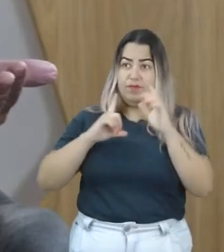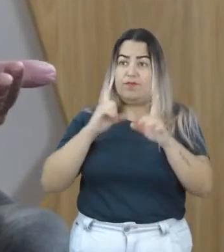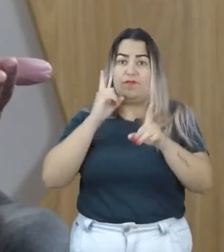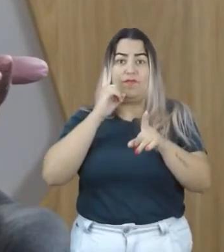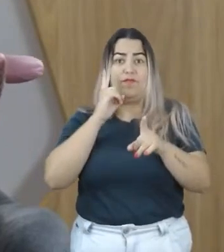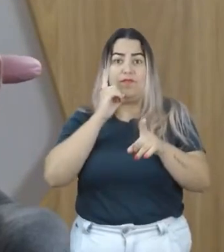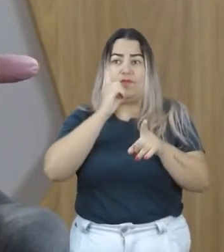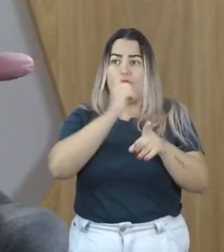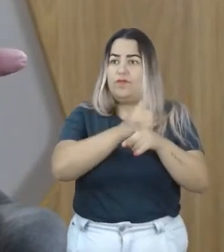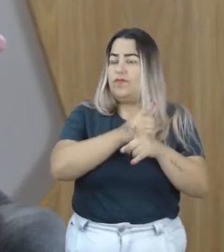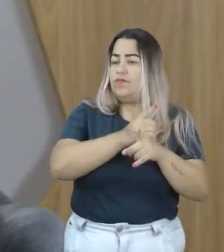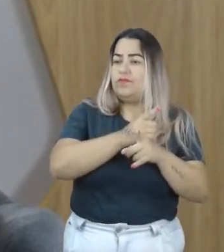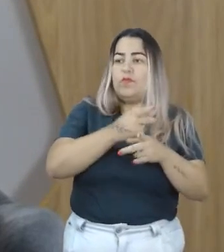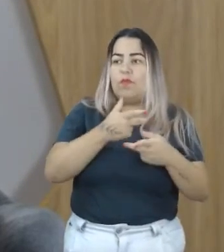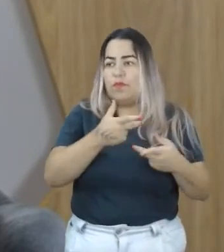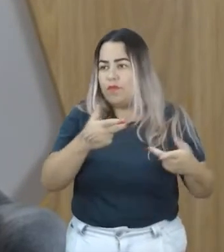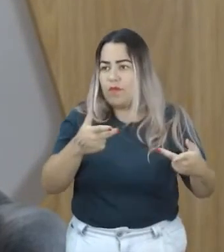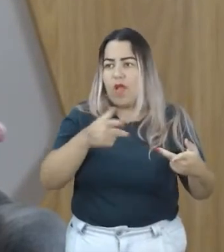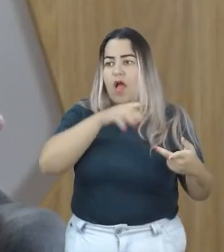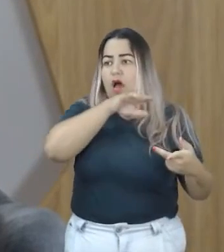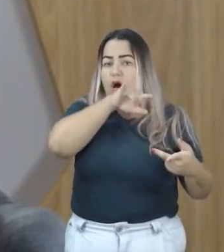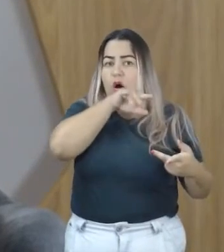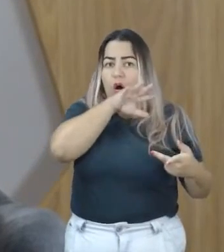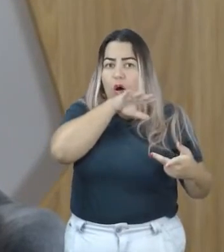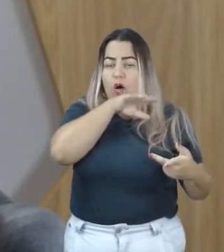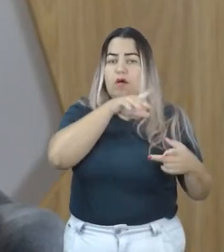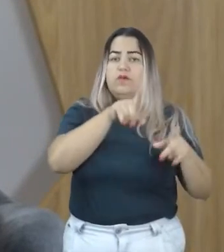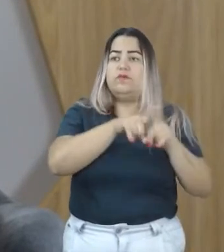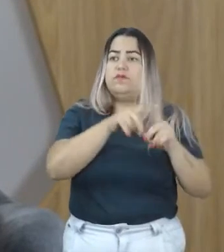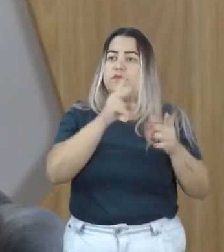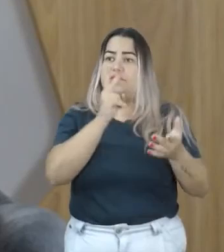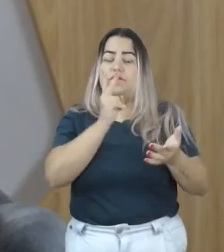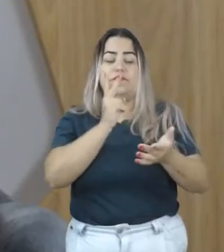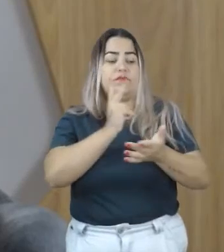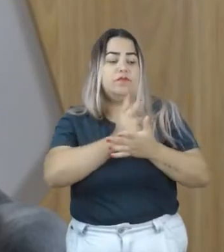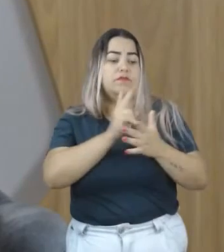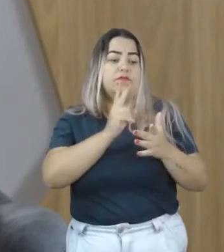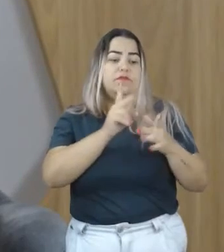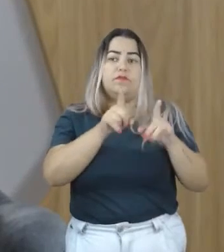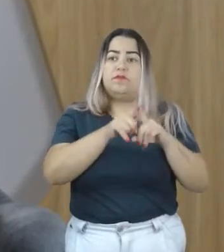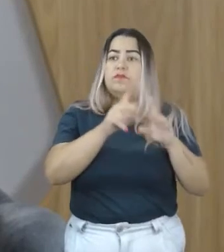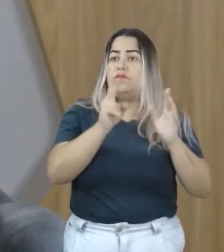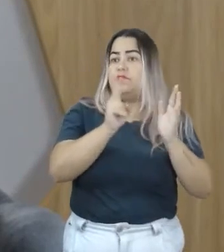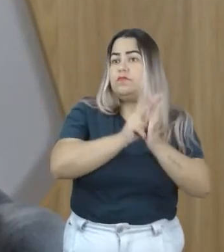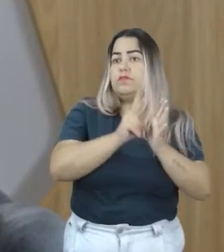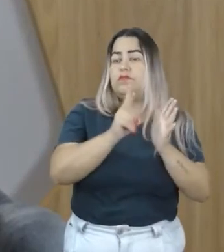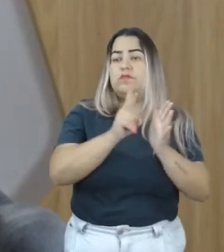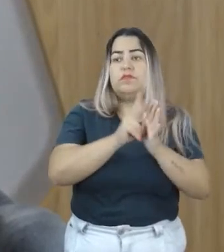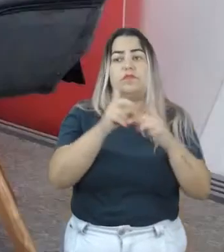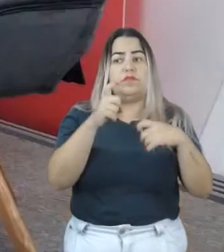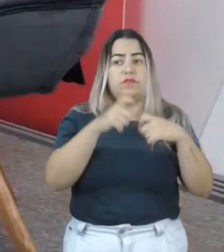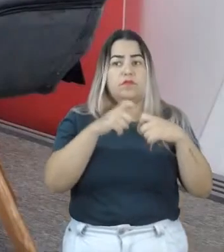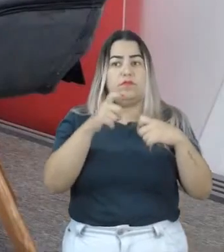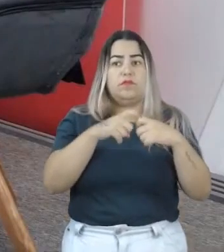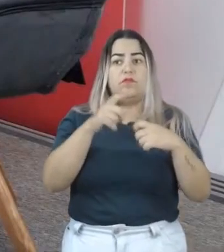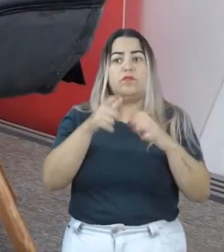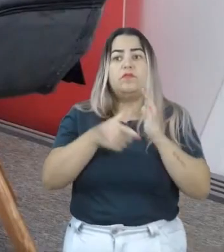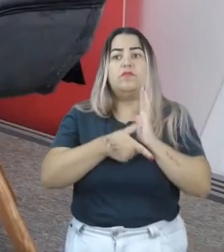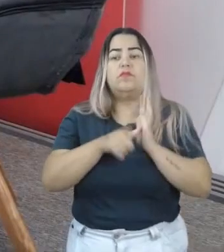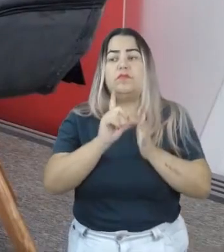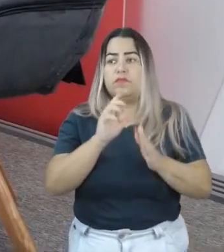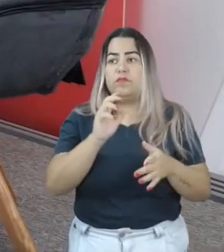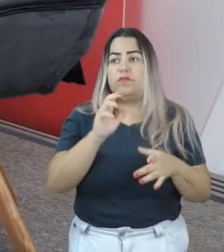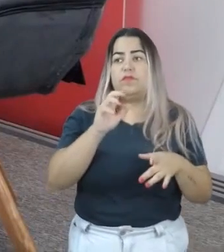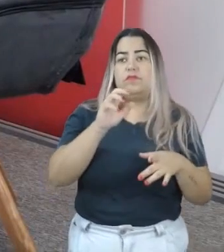cenário de devastação. A maioria dos distritos sanitários indígenas sem médicos, sem funcionários. Voltou a ser o que estava antes, né? Aquela crise em